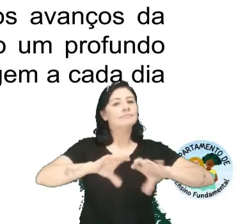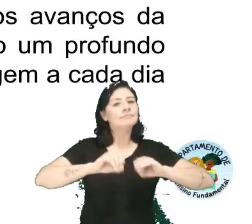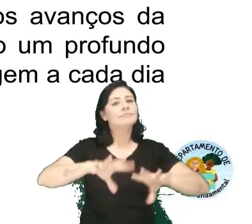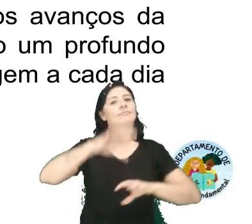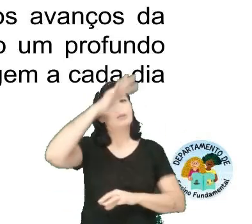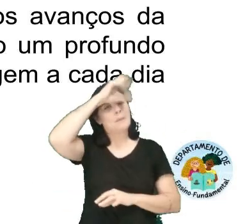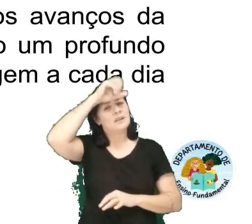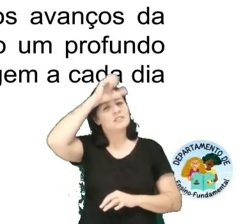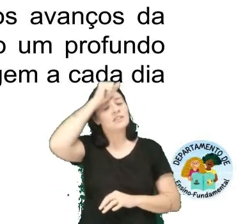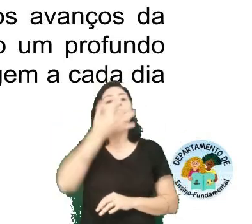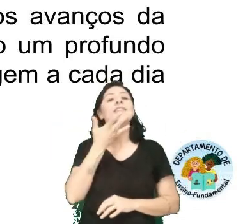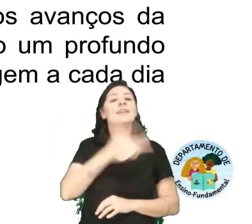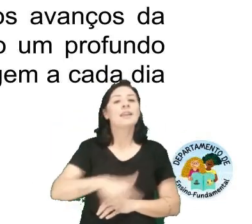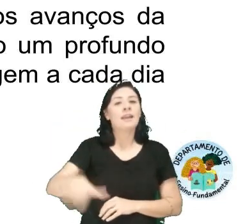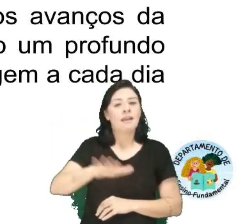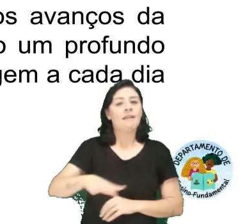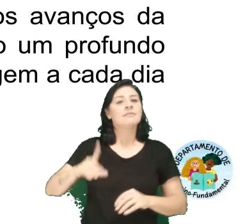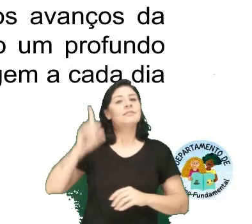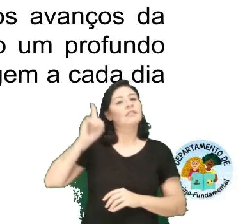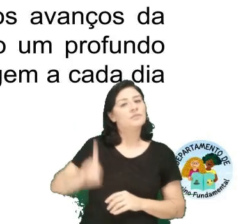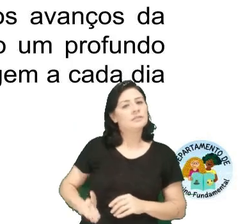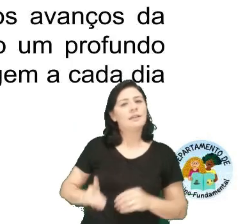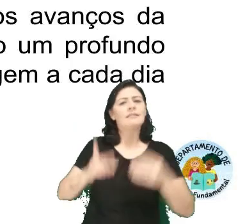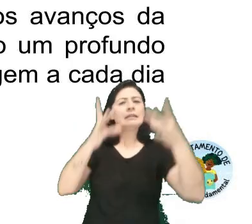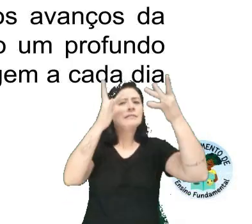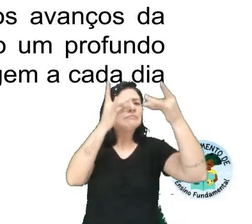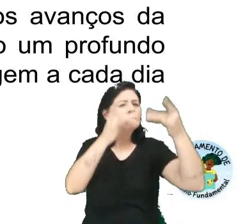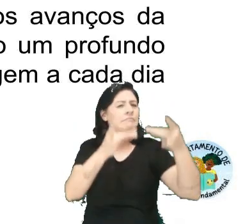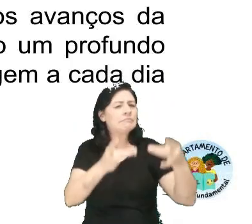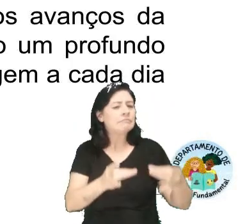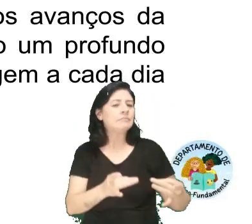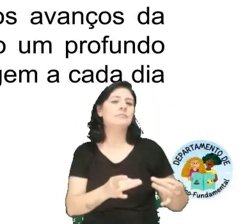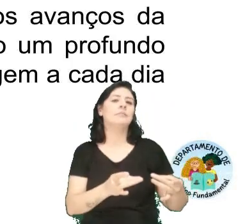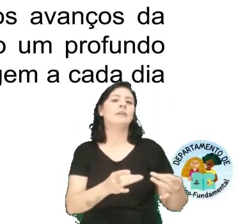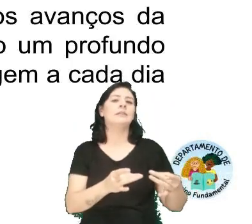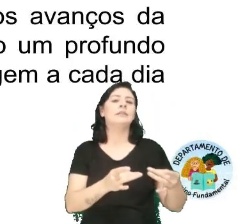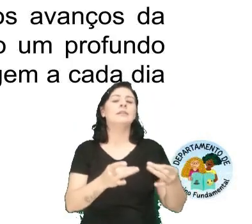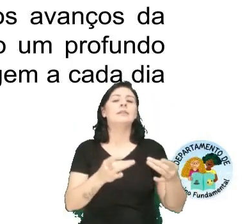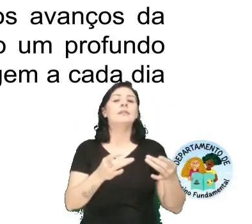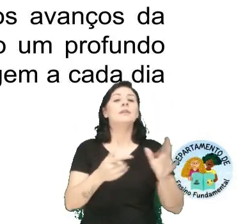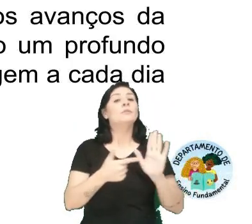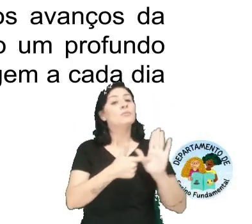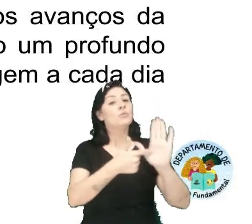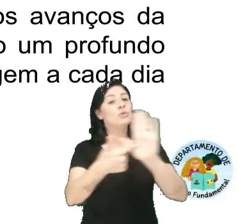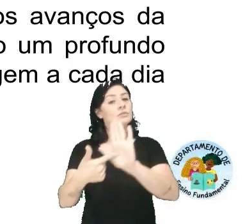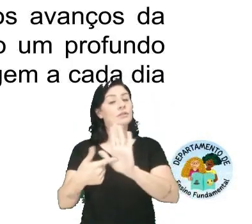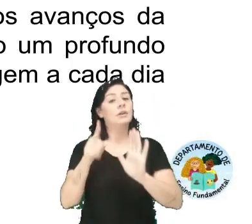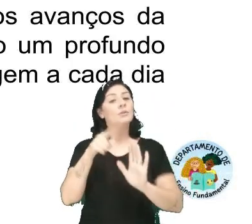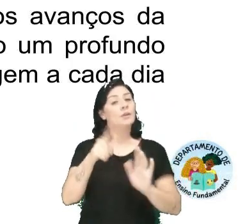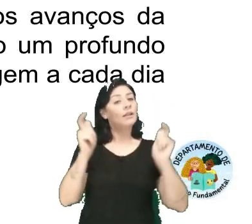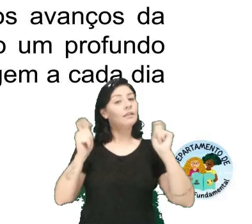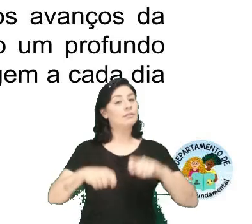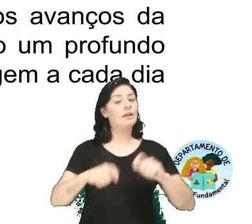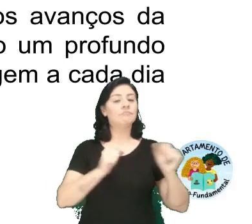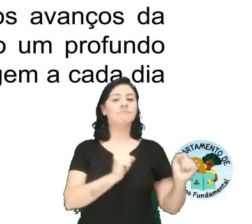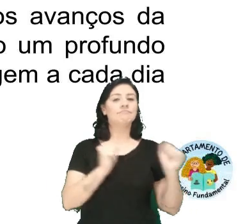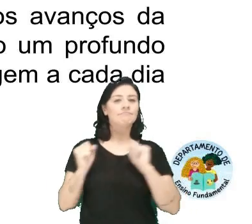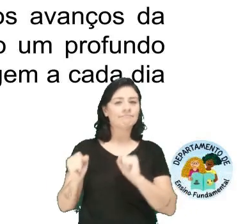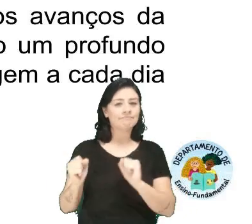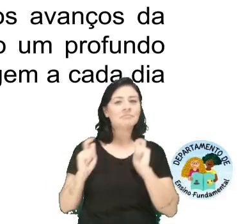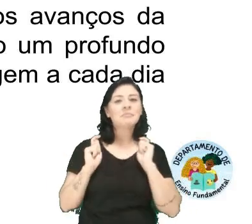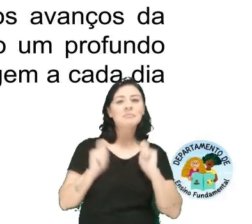e estudantes com deficiência em suas especificidades, favorecendo a emancipação da autonomia. Foi o